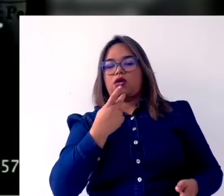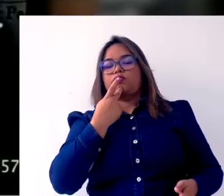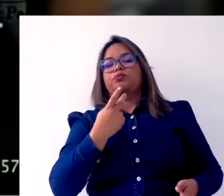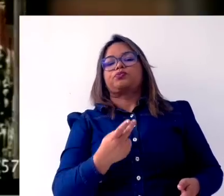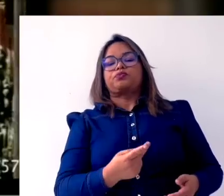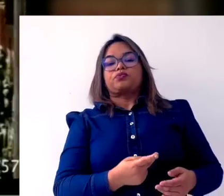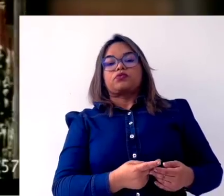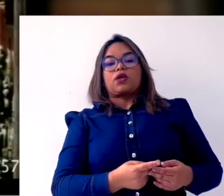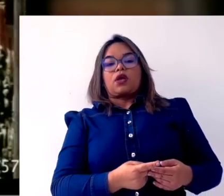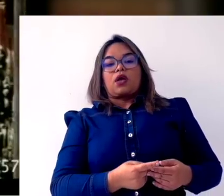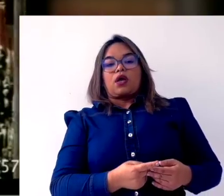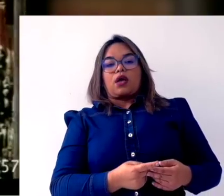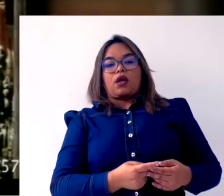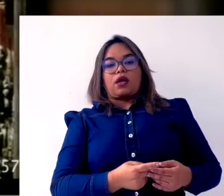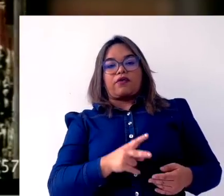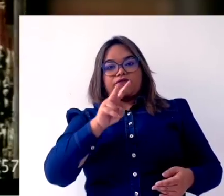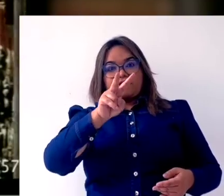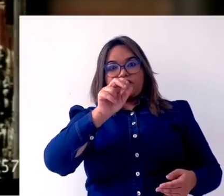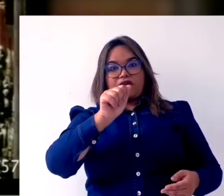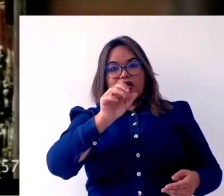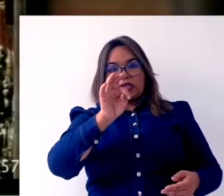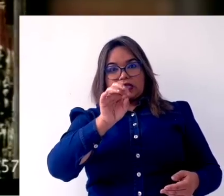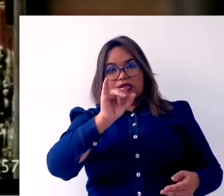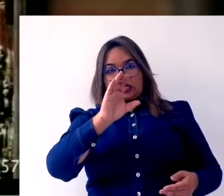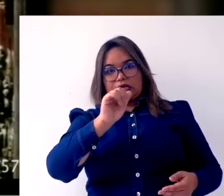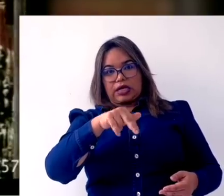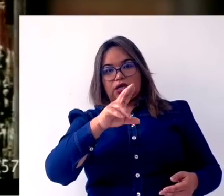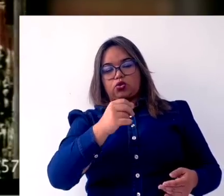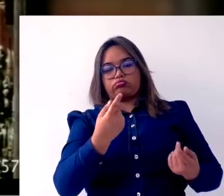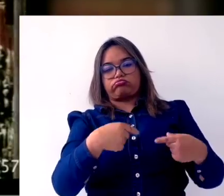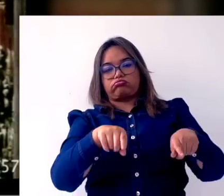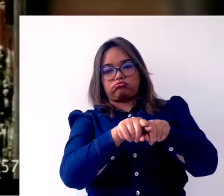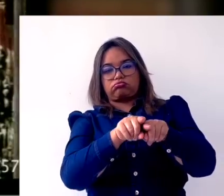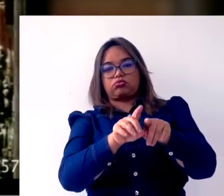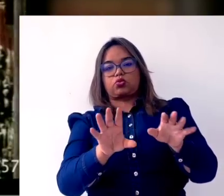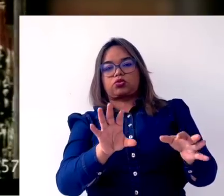lados assinaram com muita cordialidade e a ferida foi